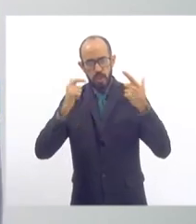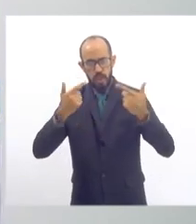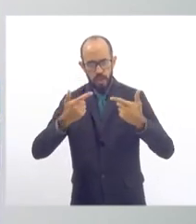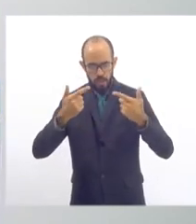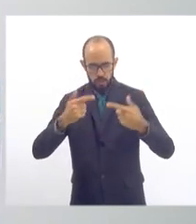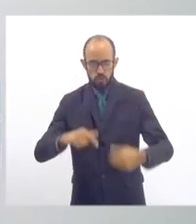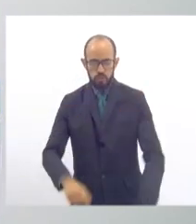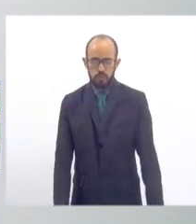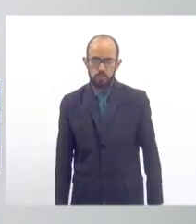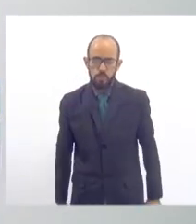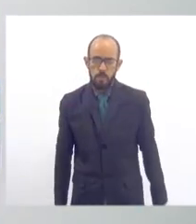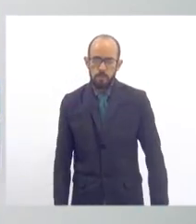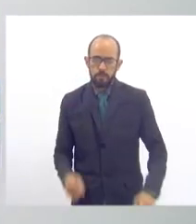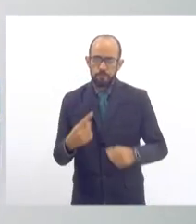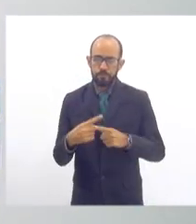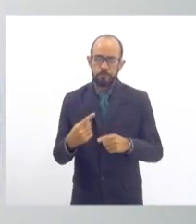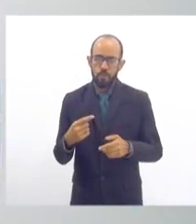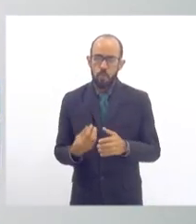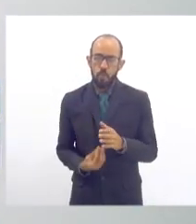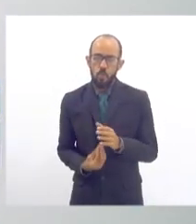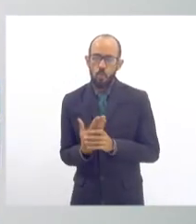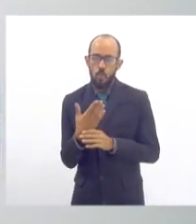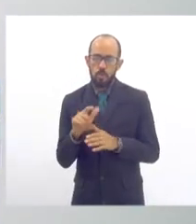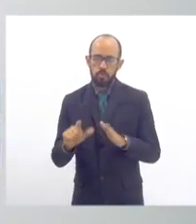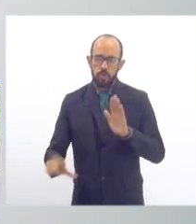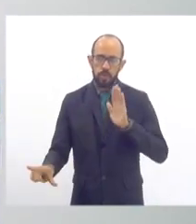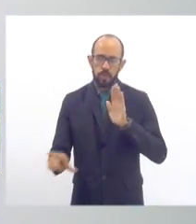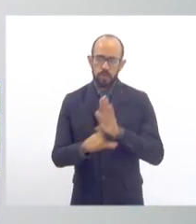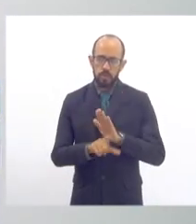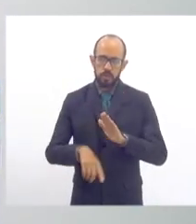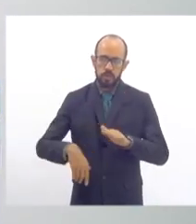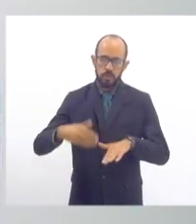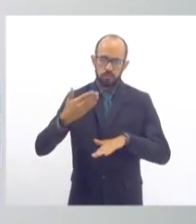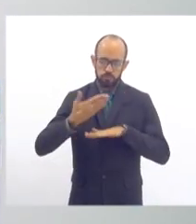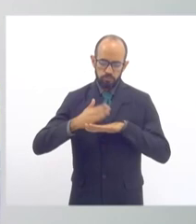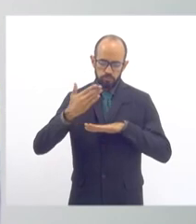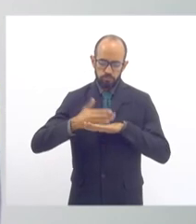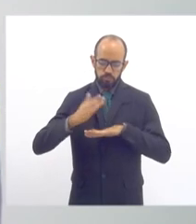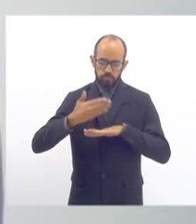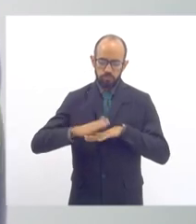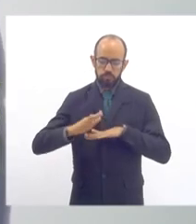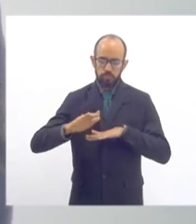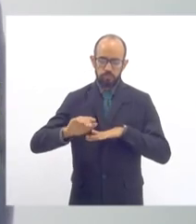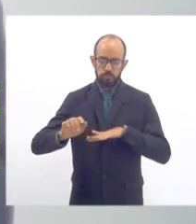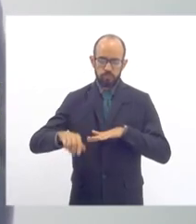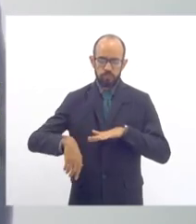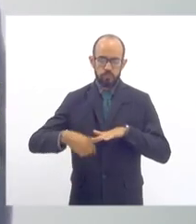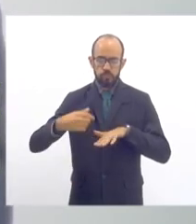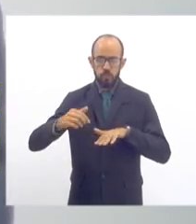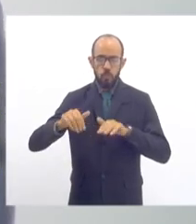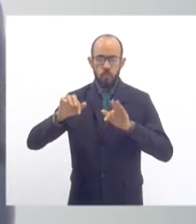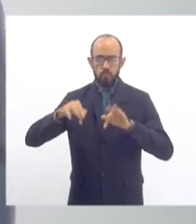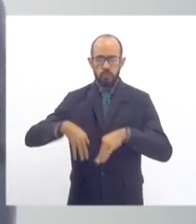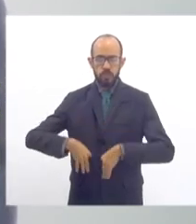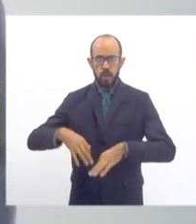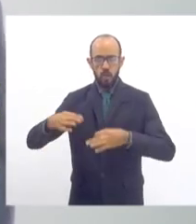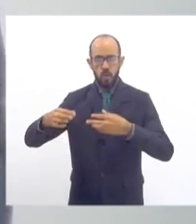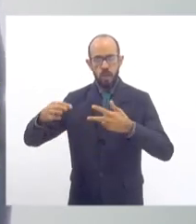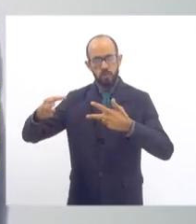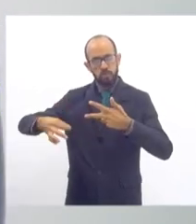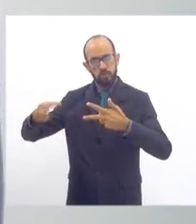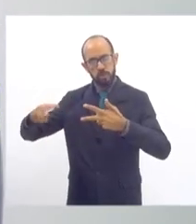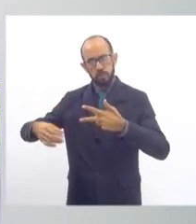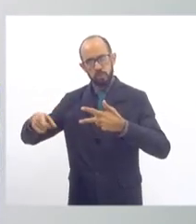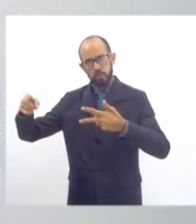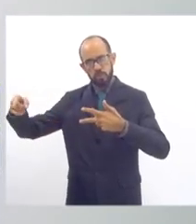a gente sabe que, quando a lei entra em vigor, em última instância, a prerrogativa de interpretá-la é da Justiça e de